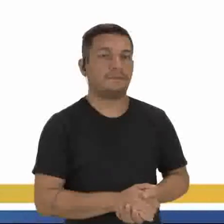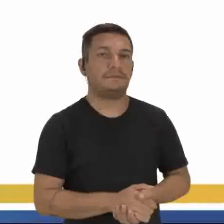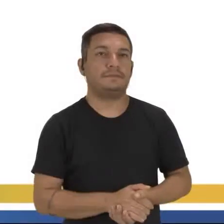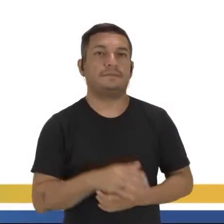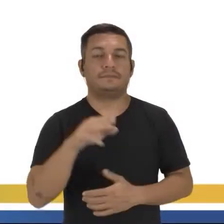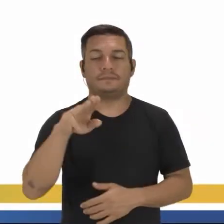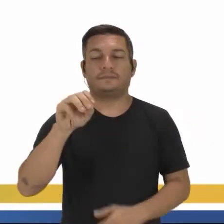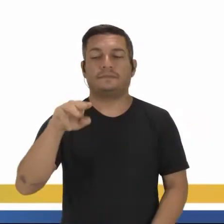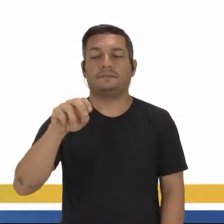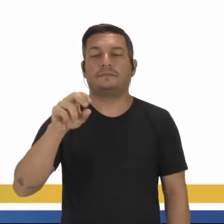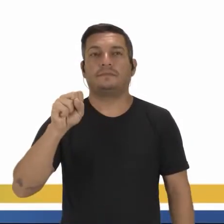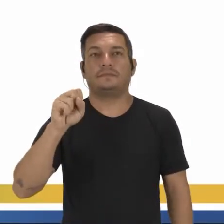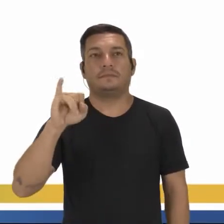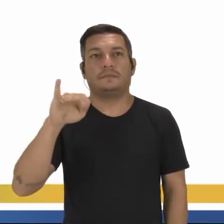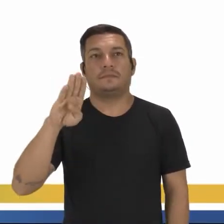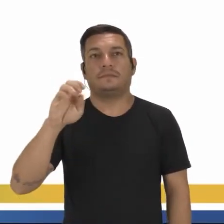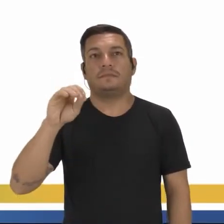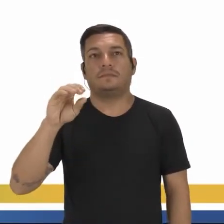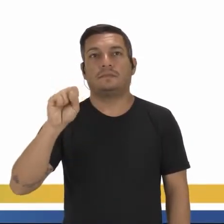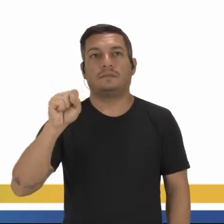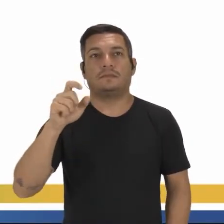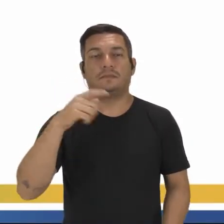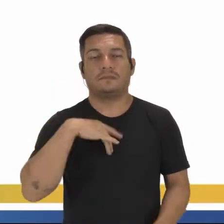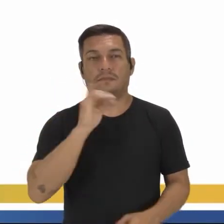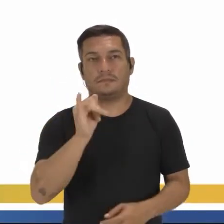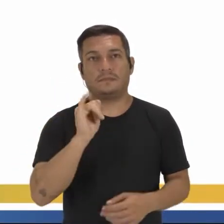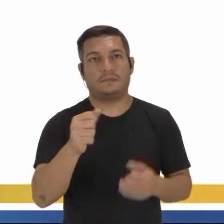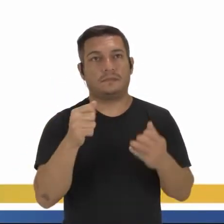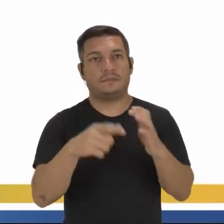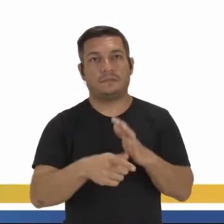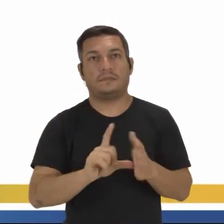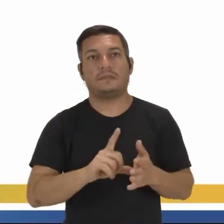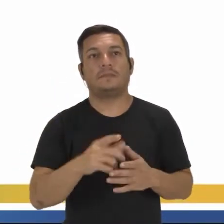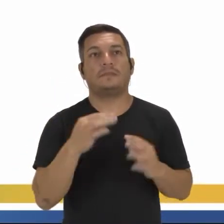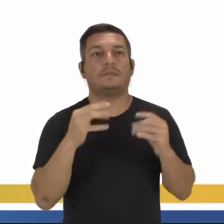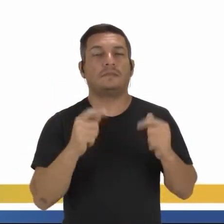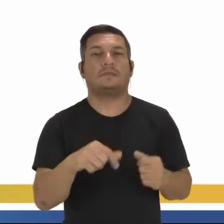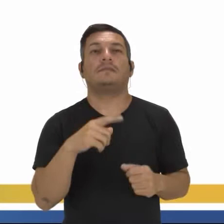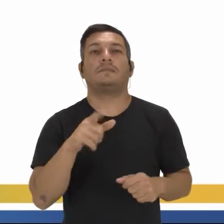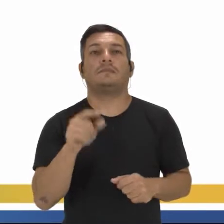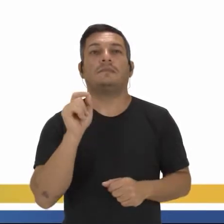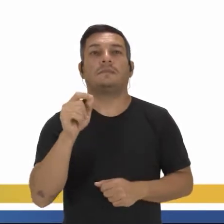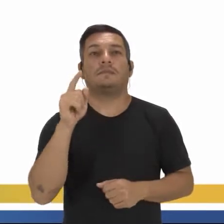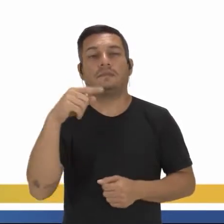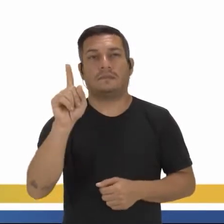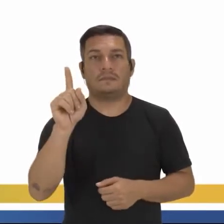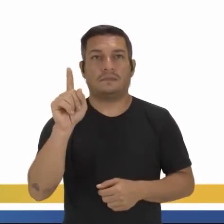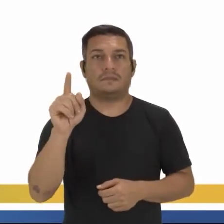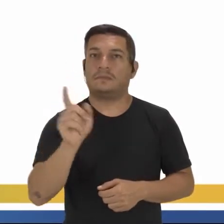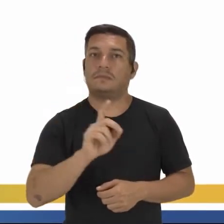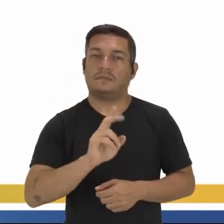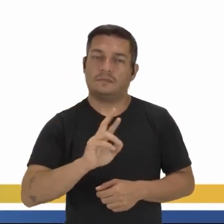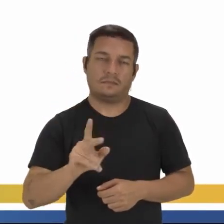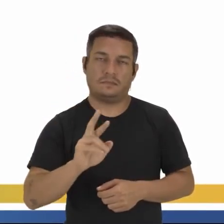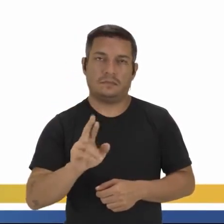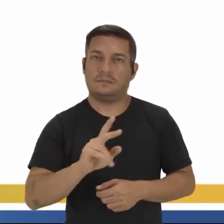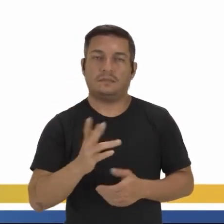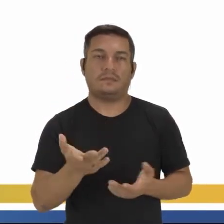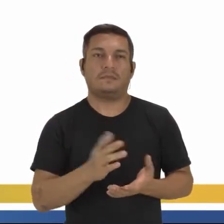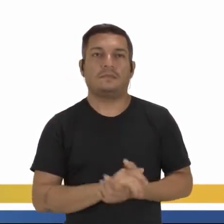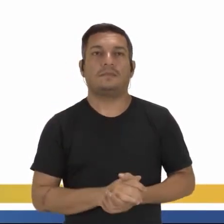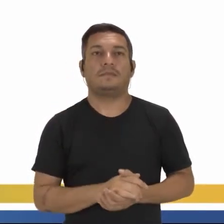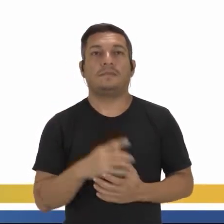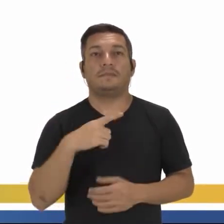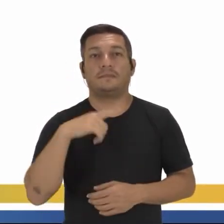Os monossílabos tônicos. Como eu falei anteriormente, todos eles são acentuados? Não.